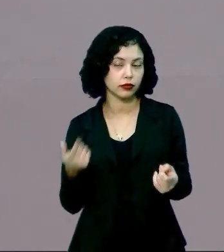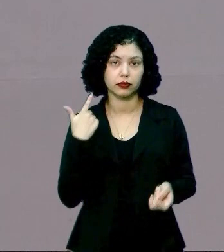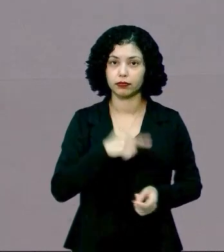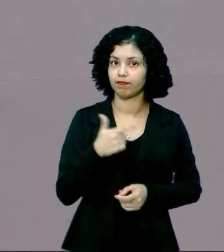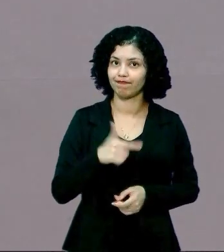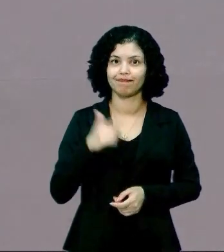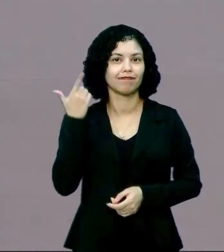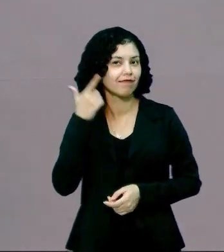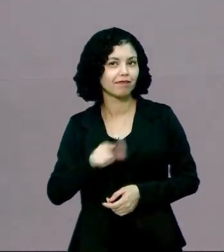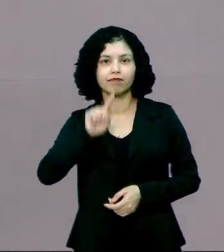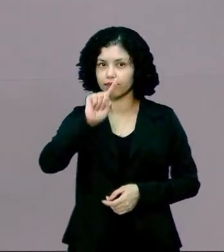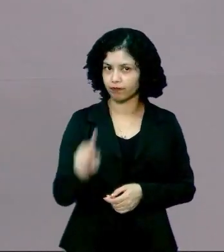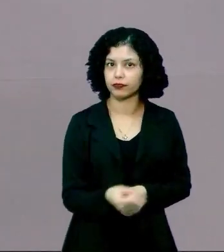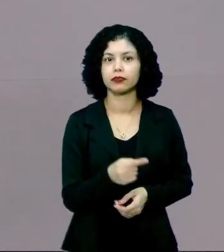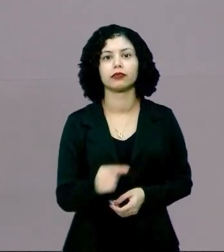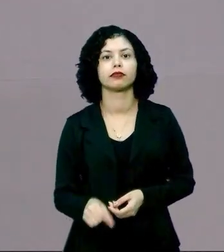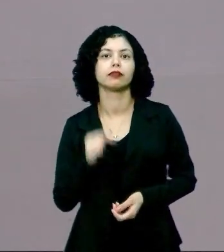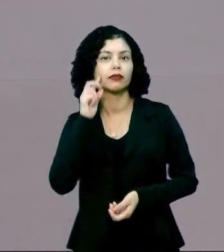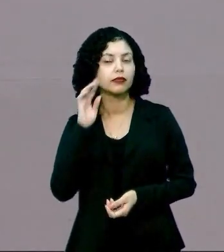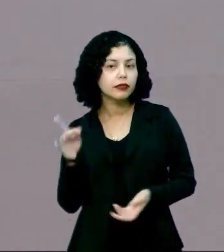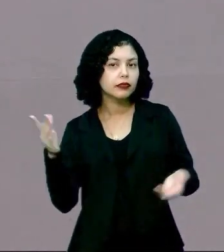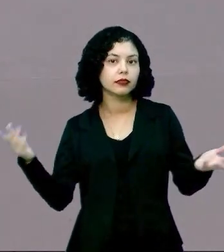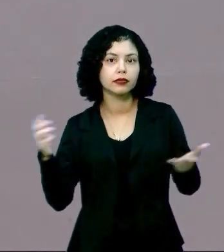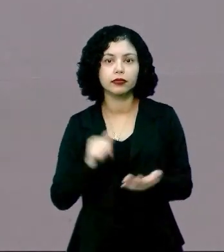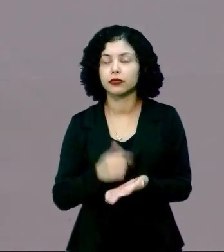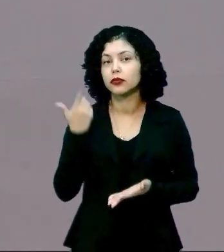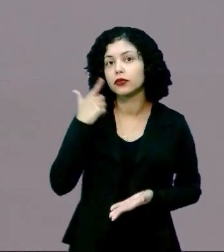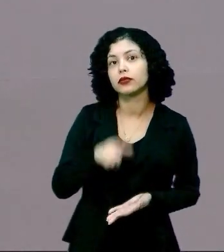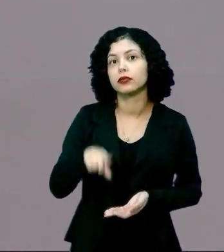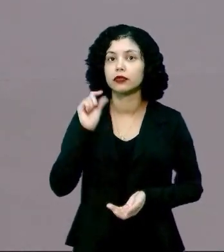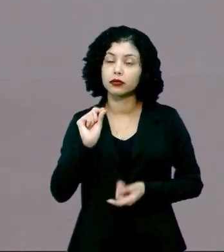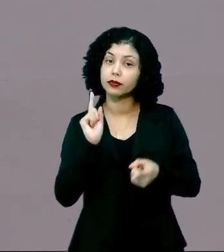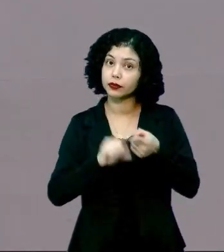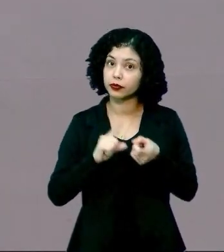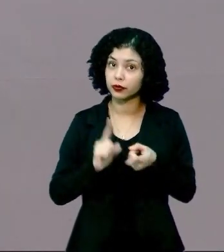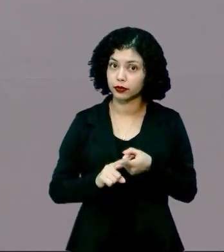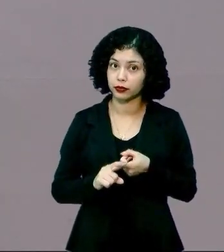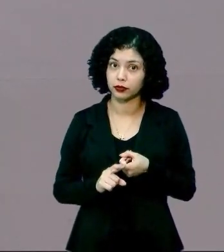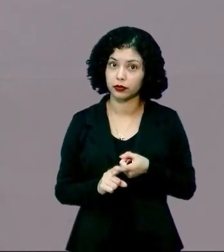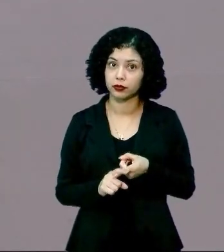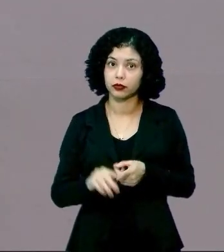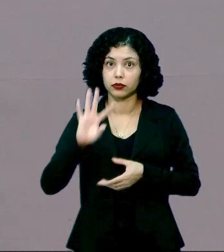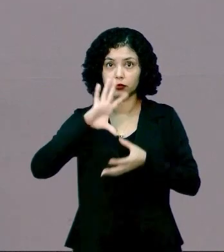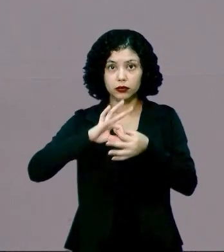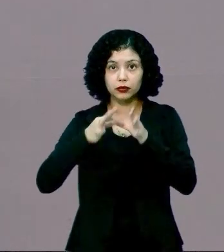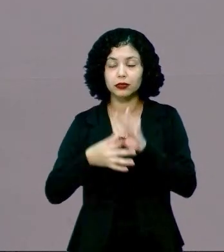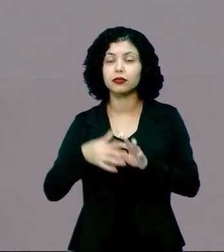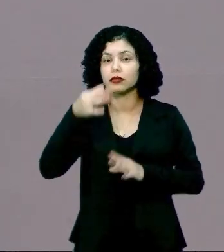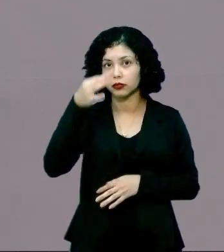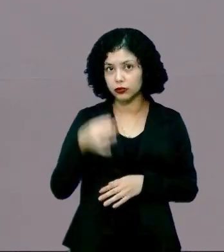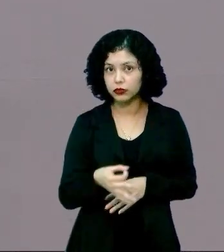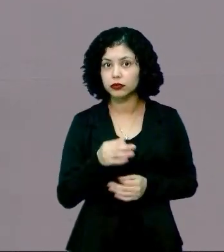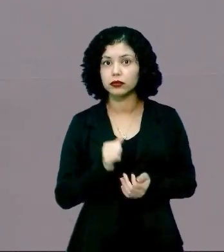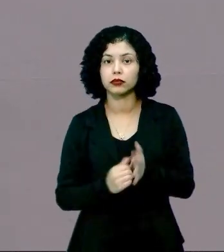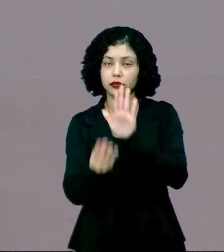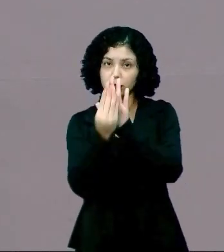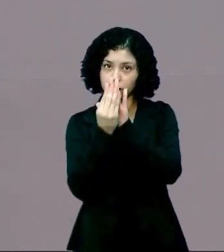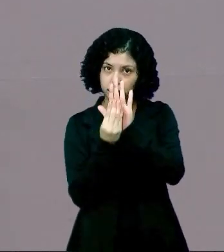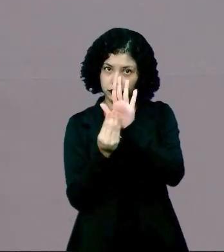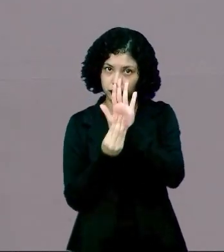teria alcançado os 1000 pontos que ele tanto sonhou. E ele alcançou os 1000 pontos por quê? Porque ele contextualizou. Ele trouxe os